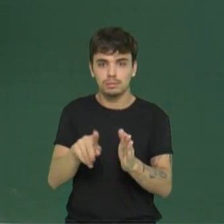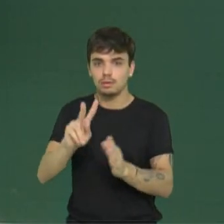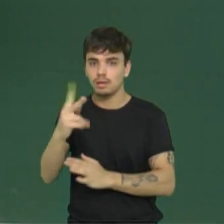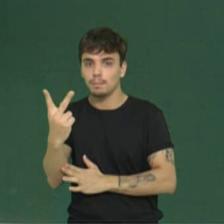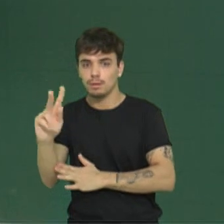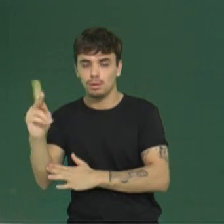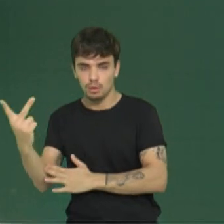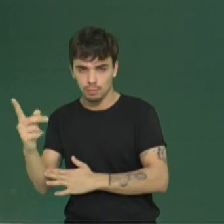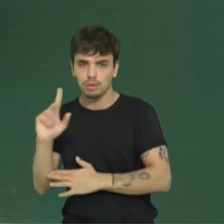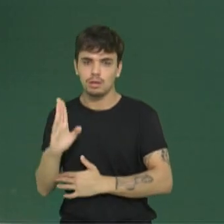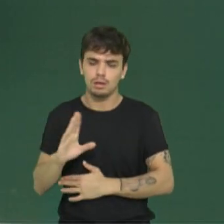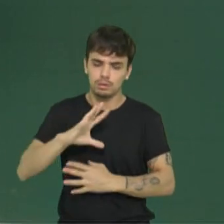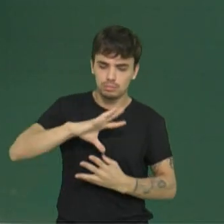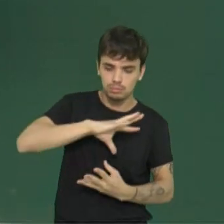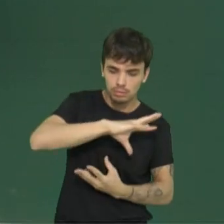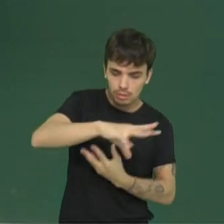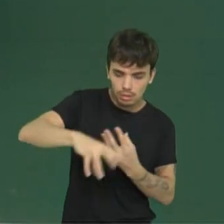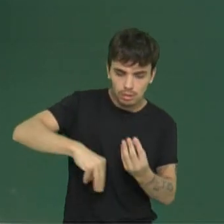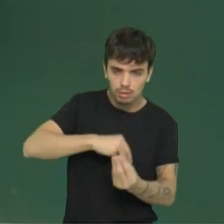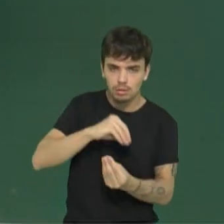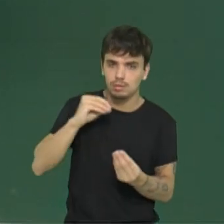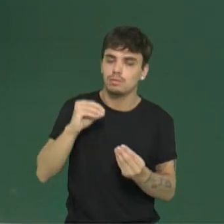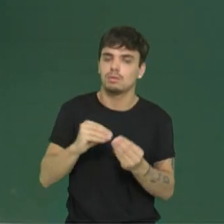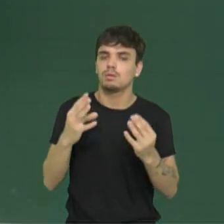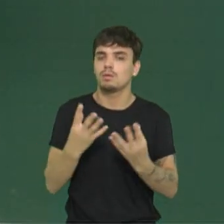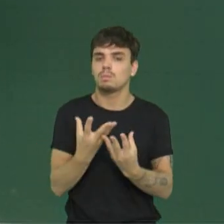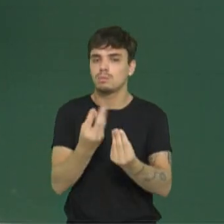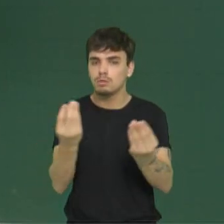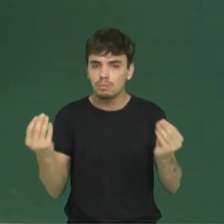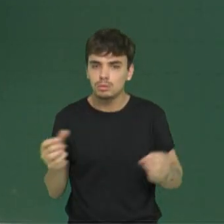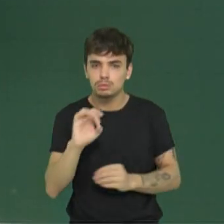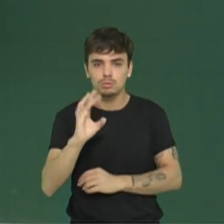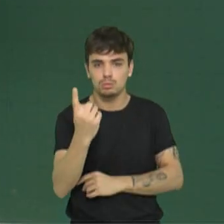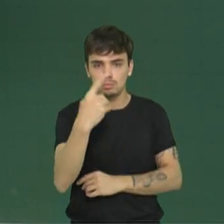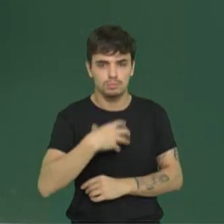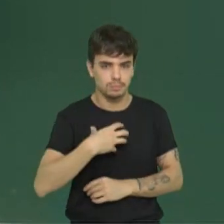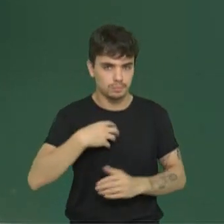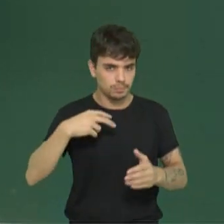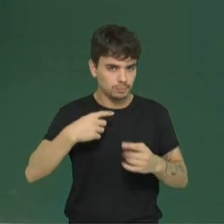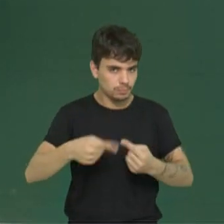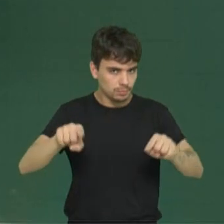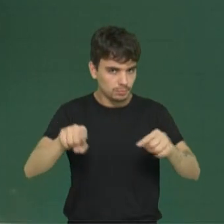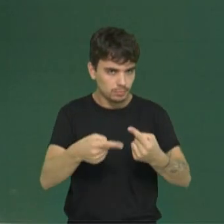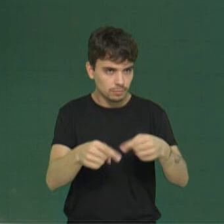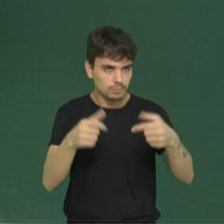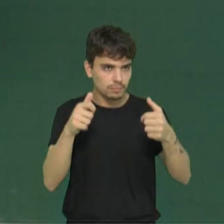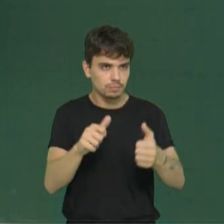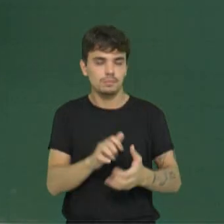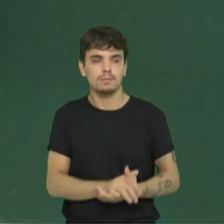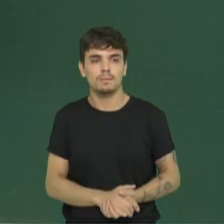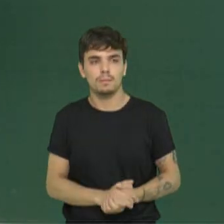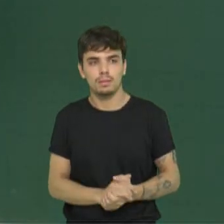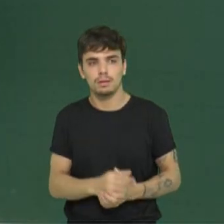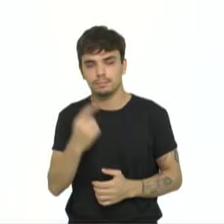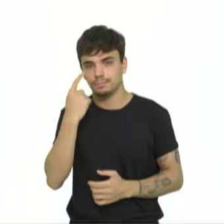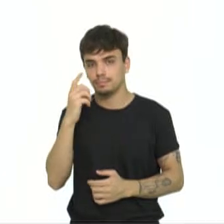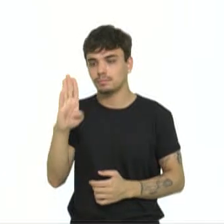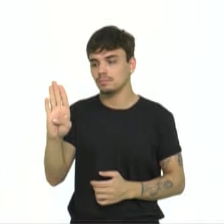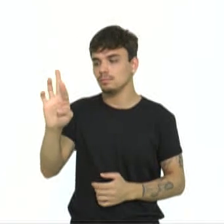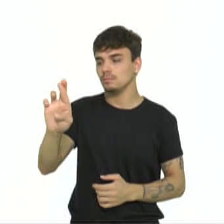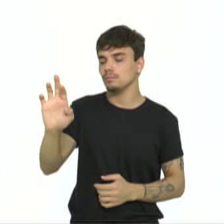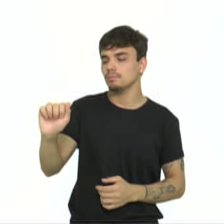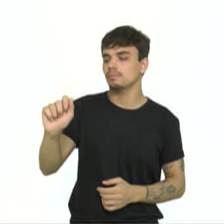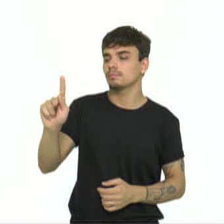hip hop, que engloba muito mais coisa do que só um ritmo de música, tá bom? O break dance é